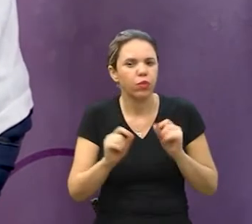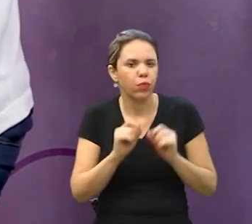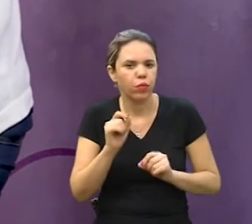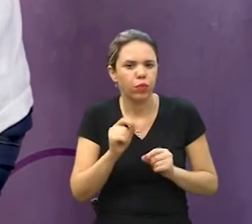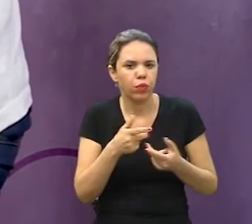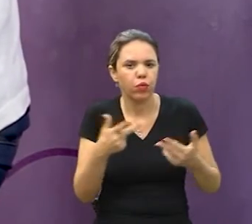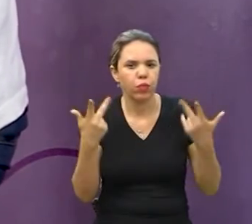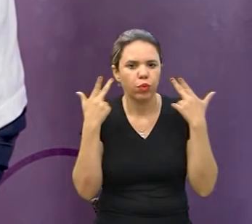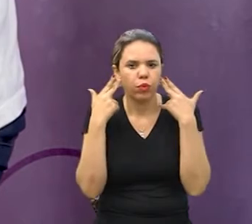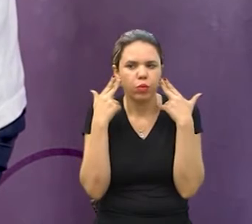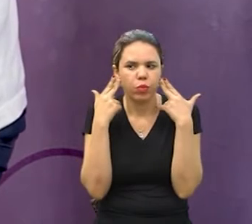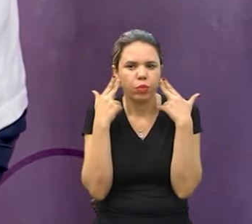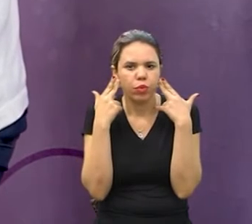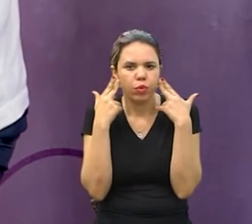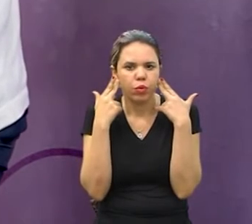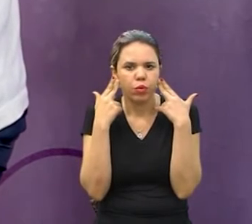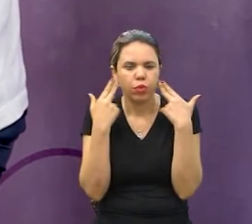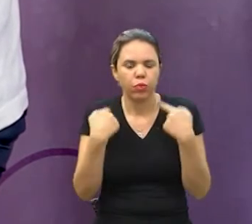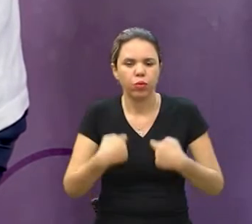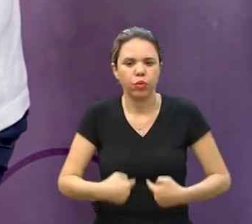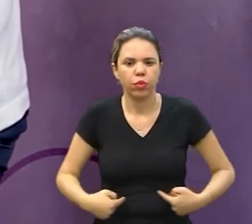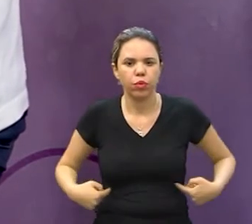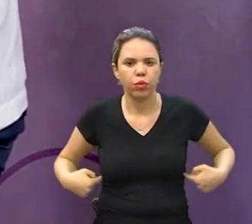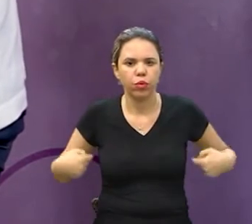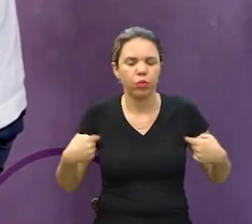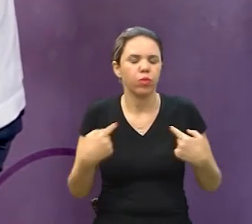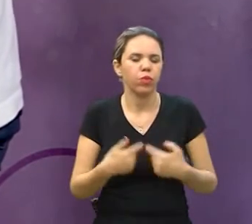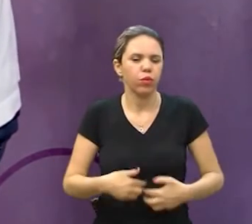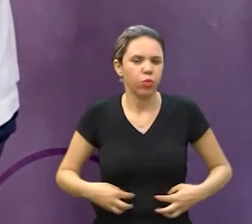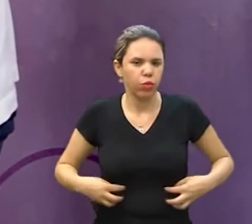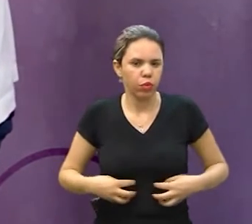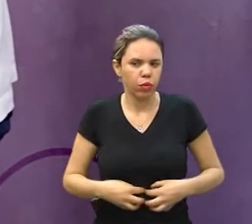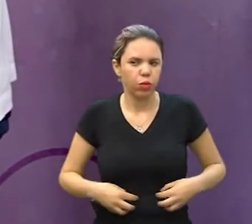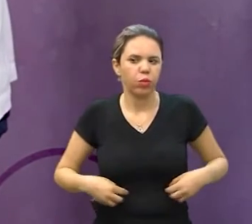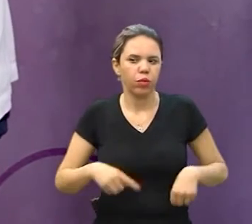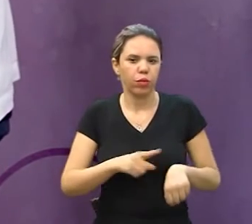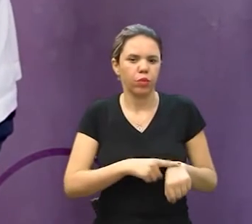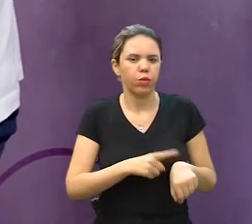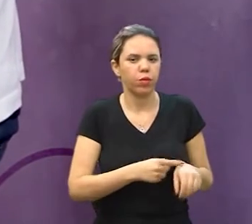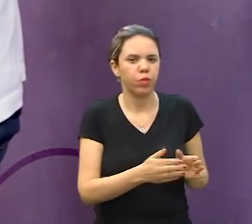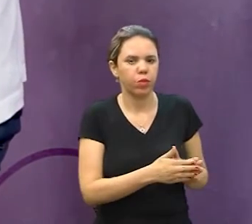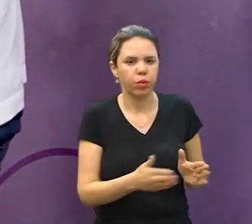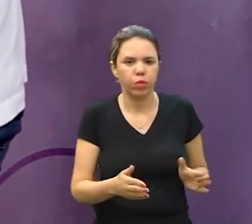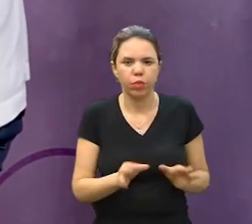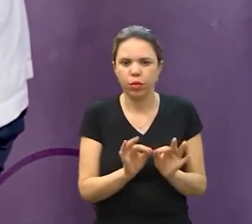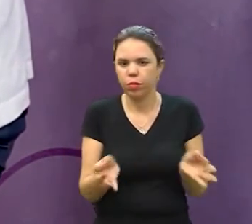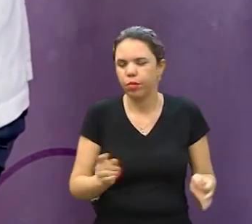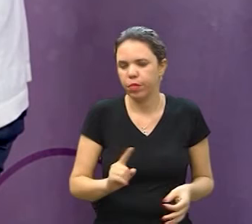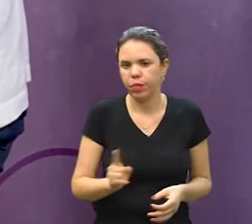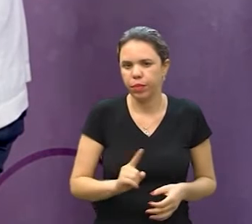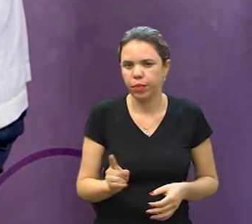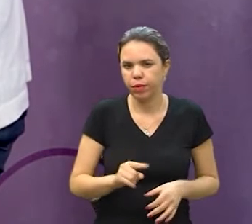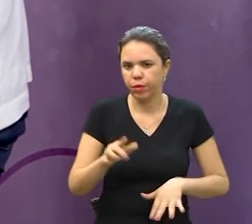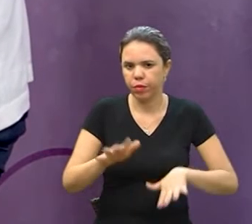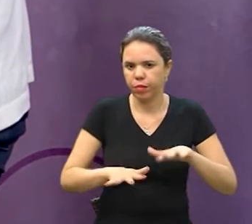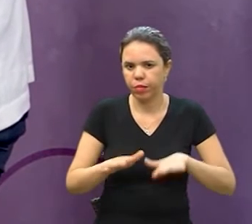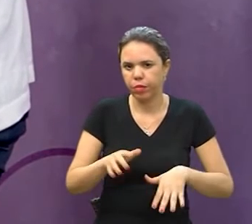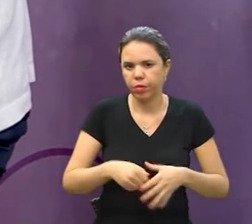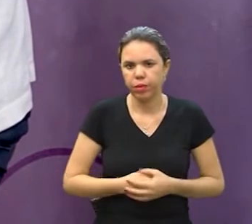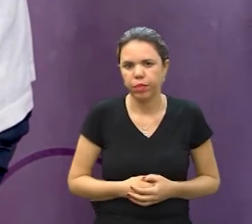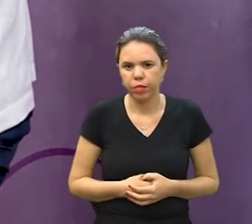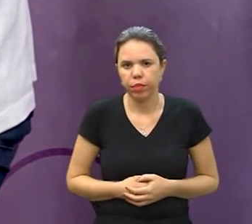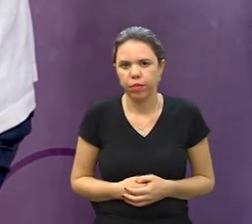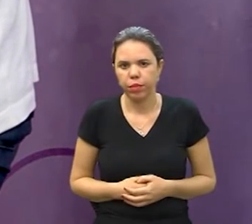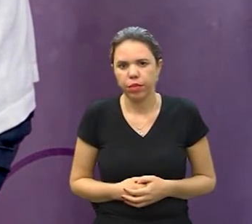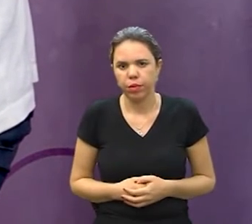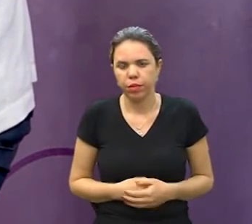acha que é uma coisa natural, né, do organismo ali desse momento. Só que não é tão simples assim às vezes,